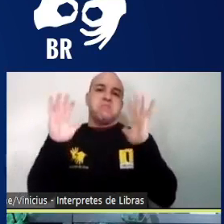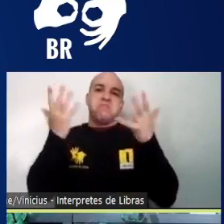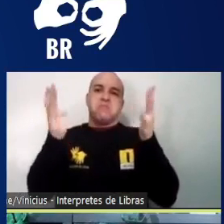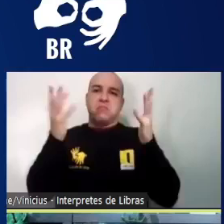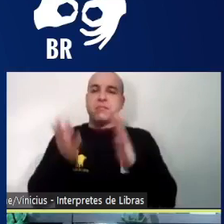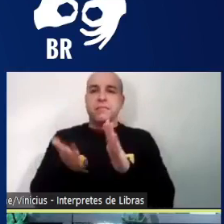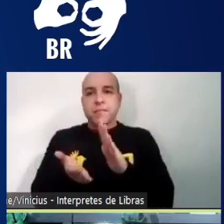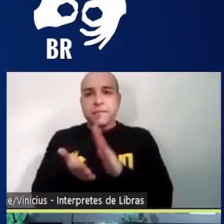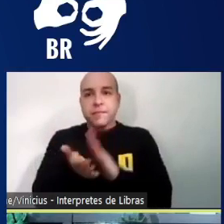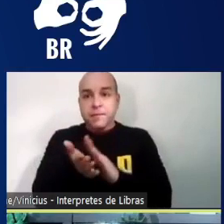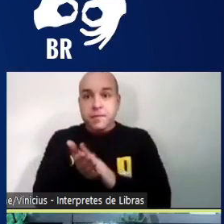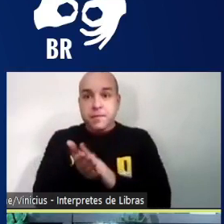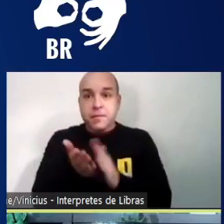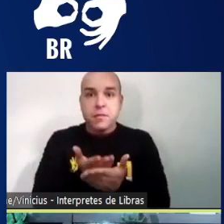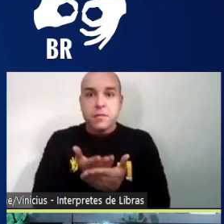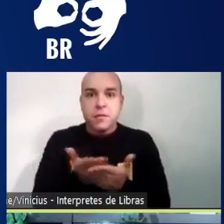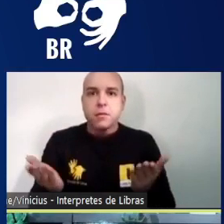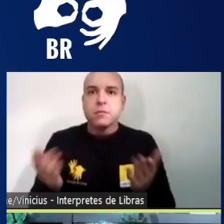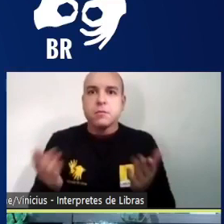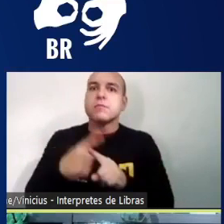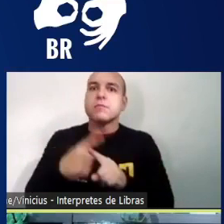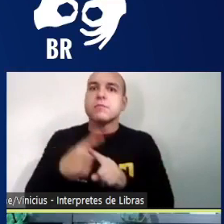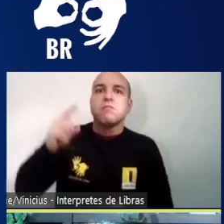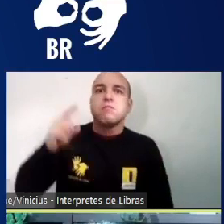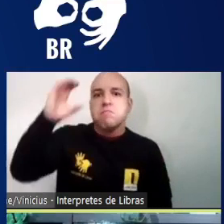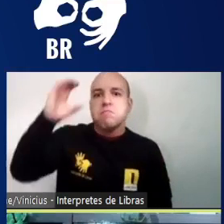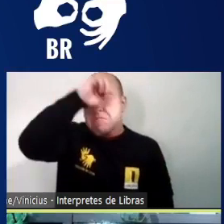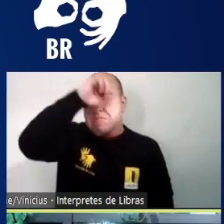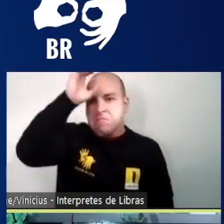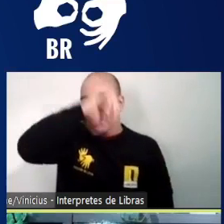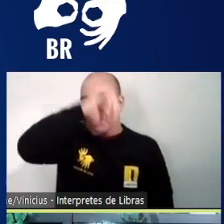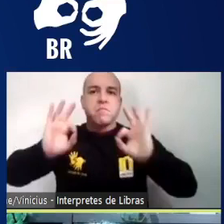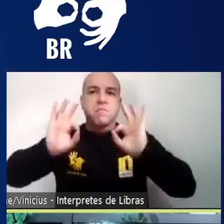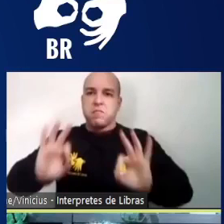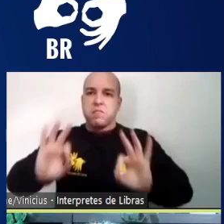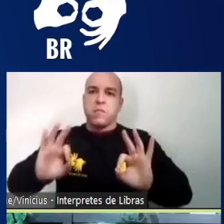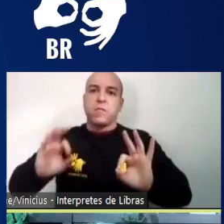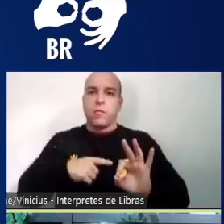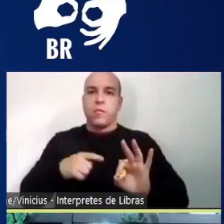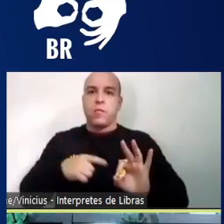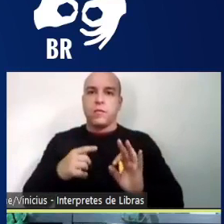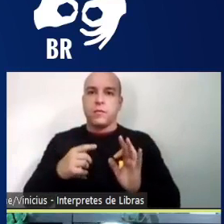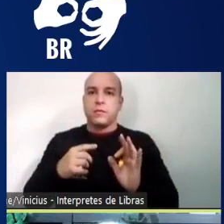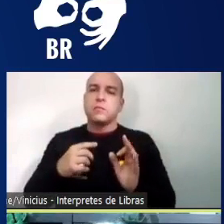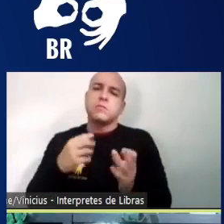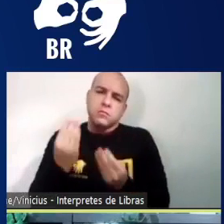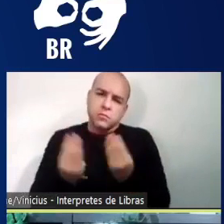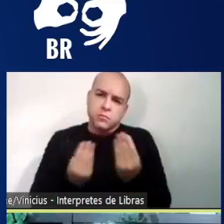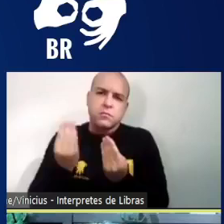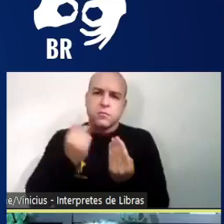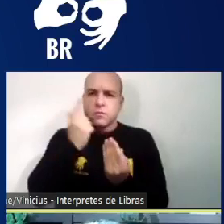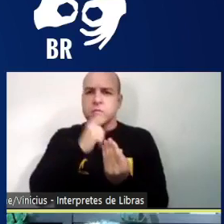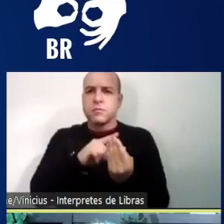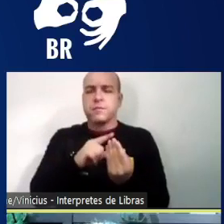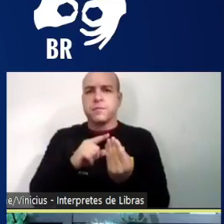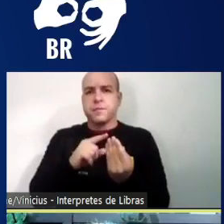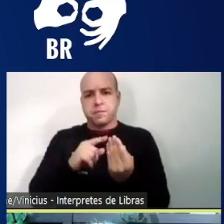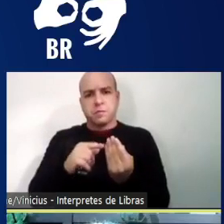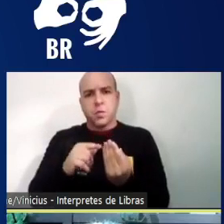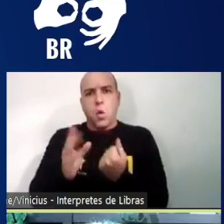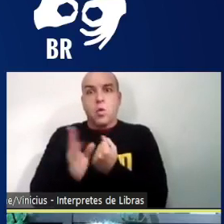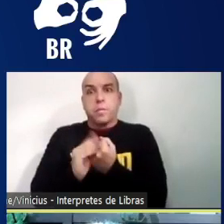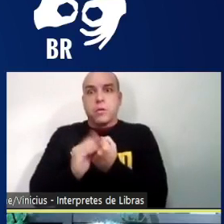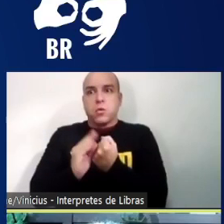com muito aprendizado para quem está participando e podendo absorver esse conhecimento.